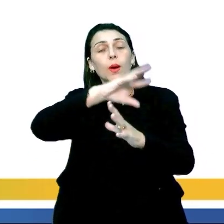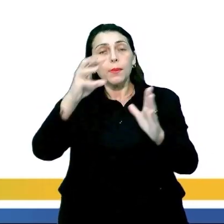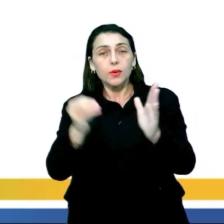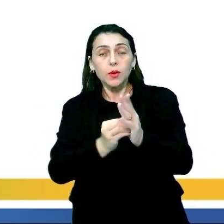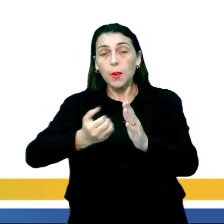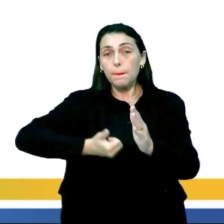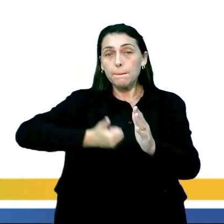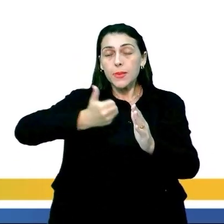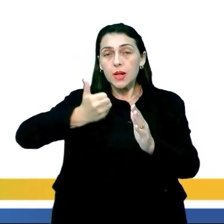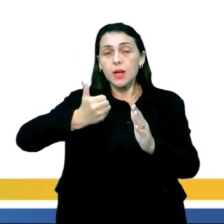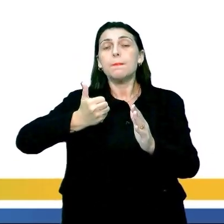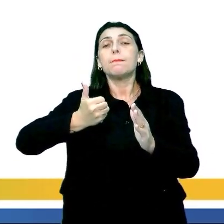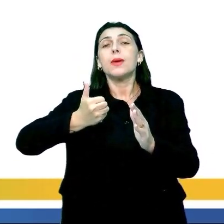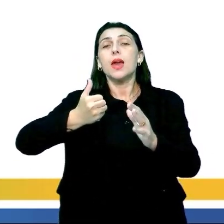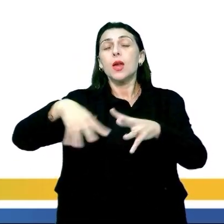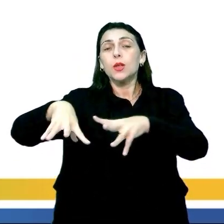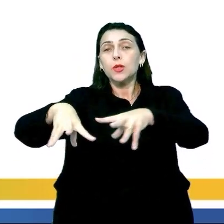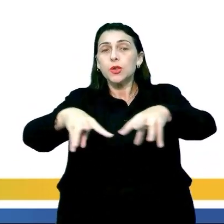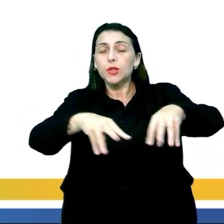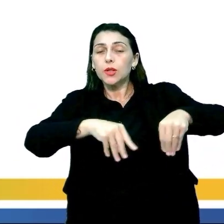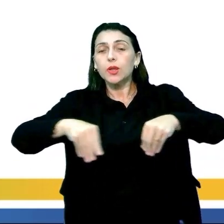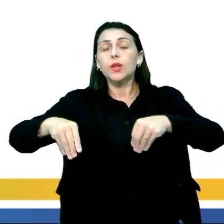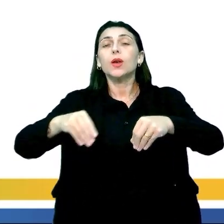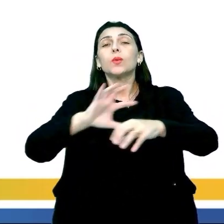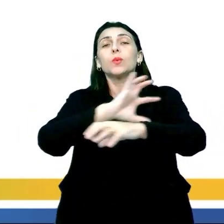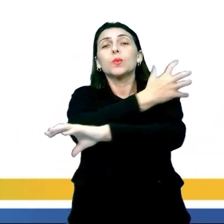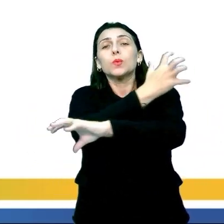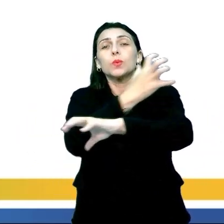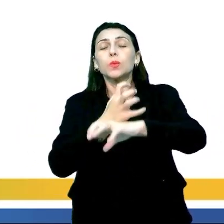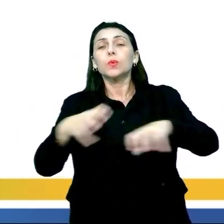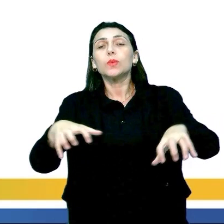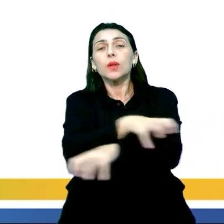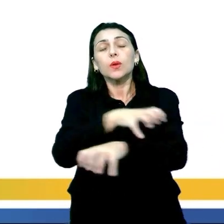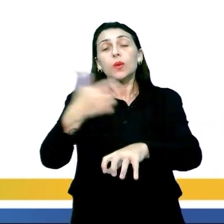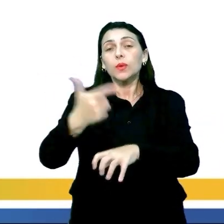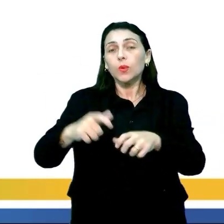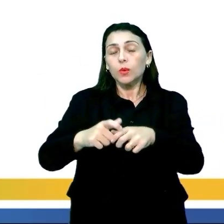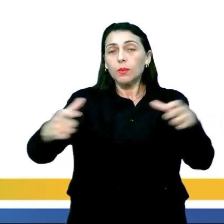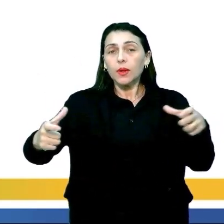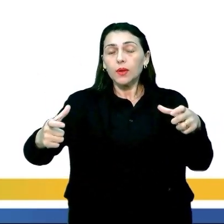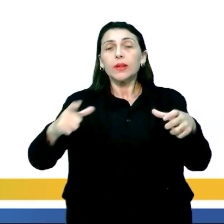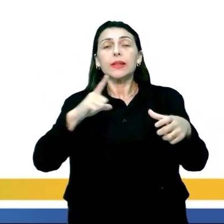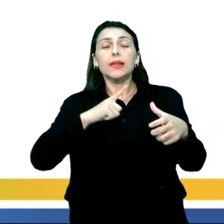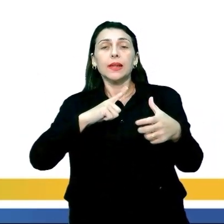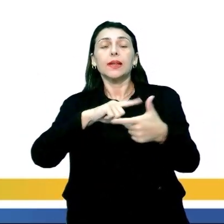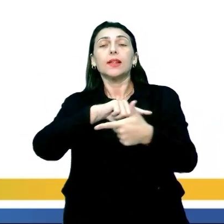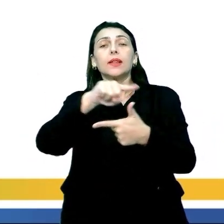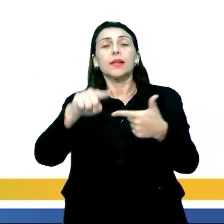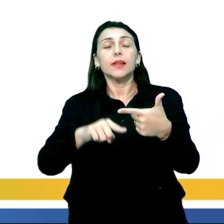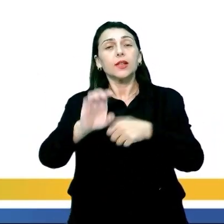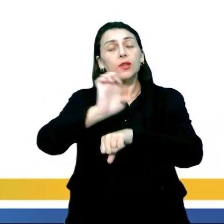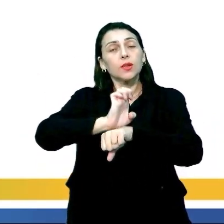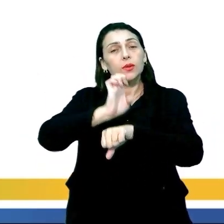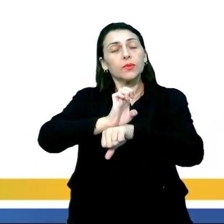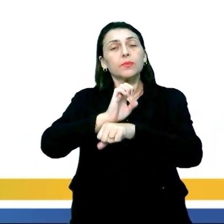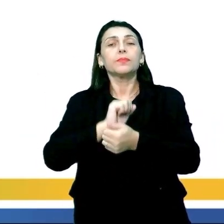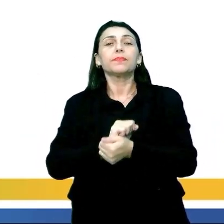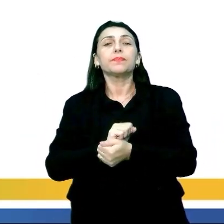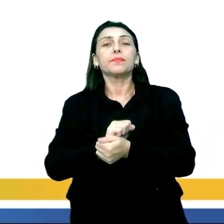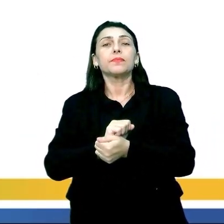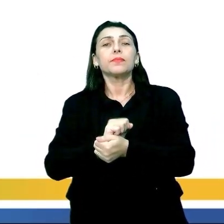é o primeiro em extensão territorial, o bioma do Cerrado é o segundo maior. Ele abrange estados